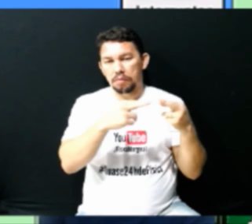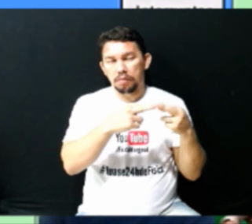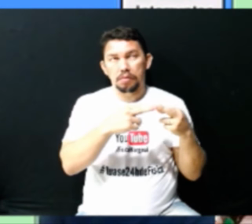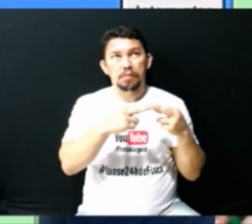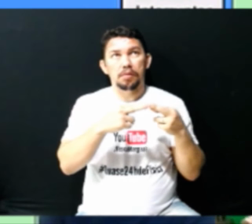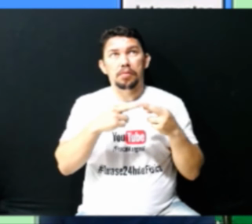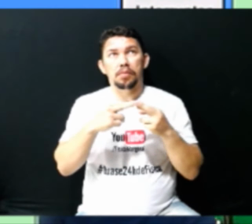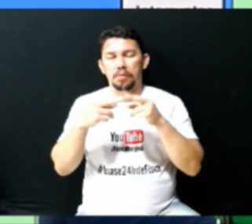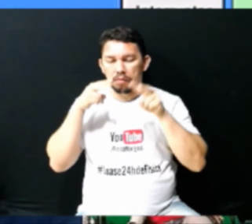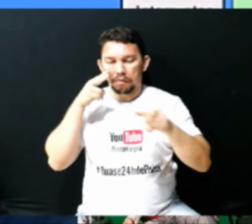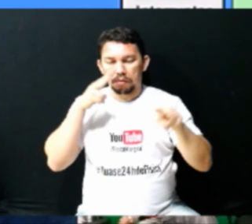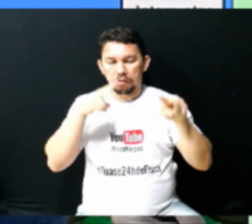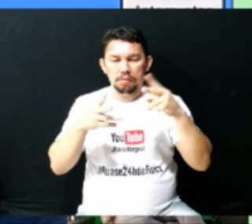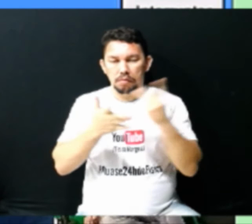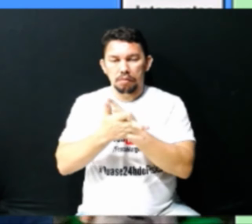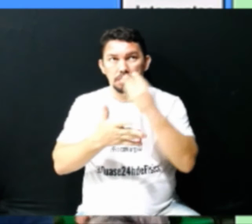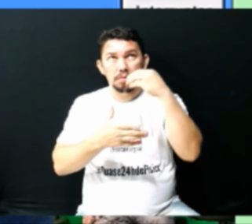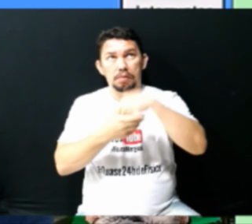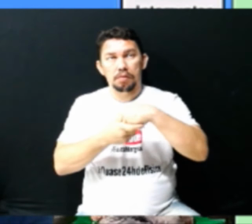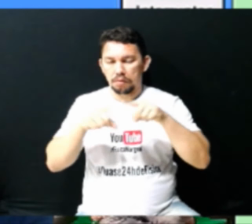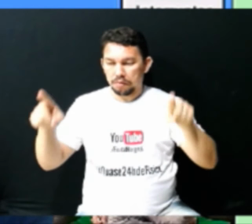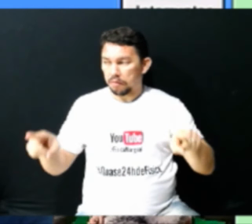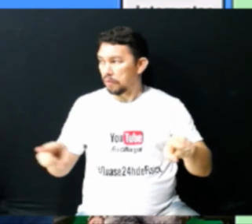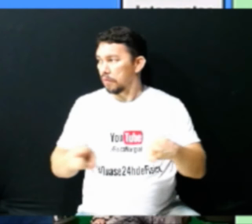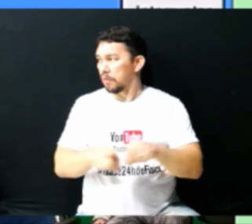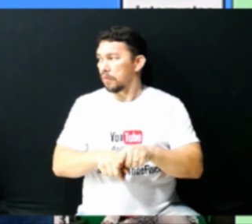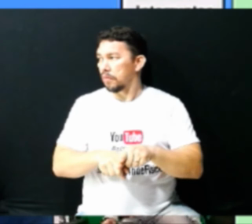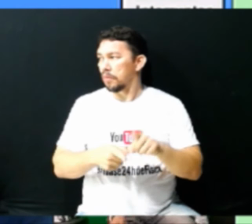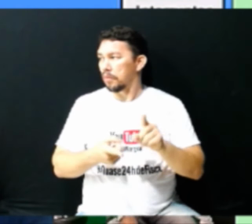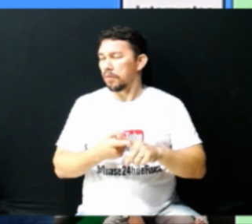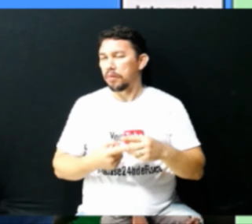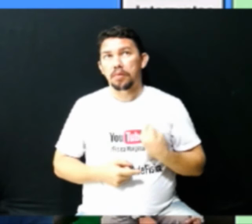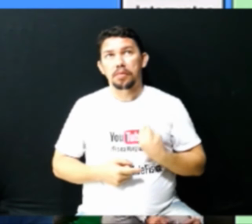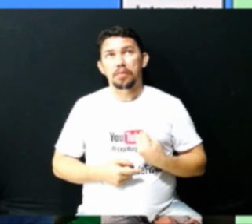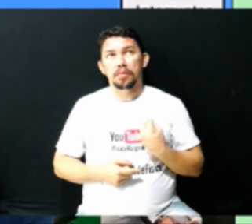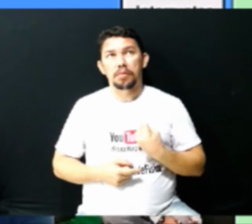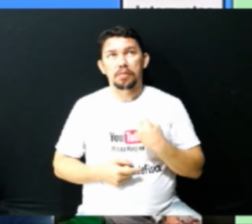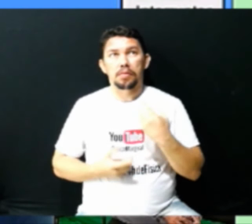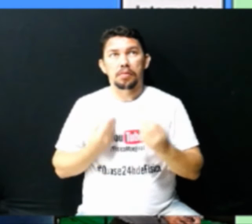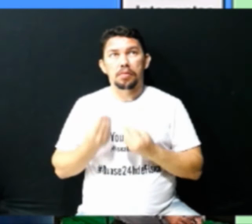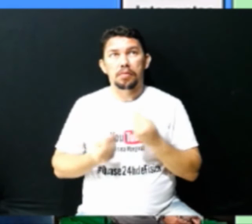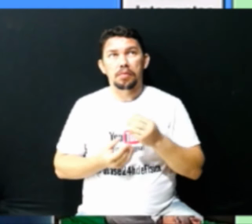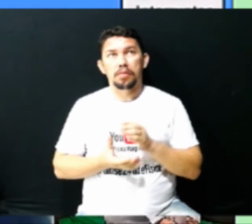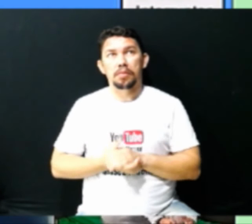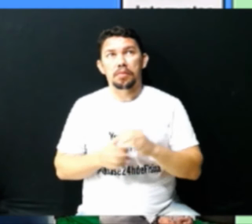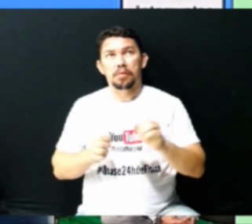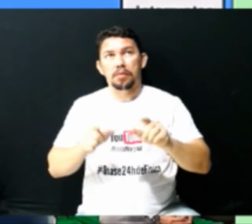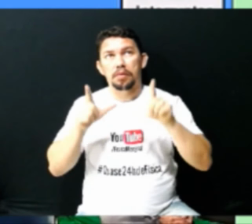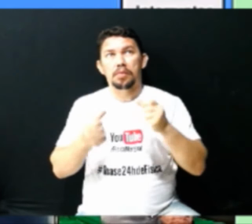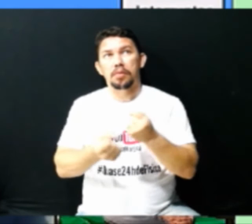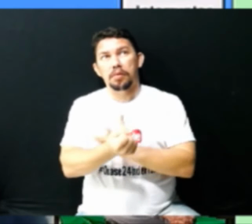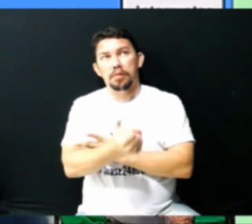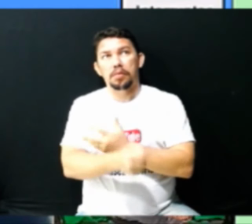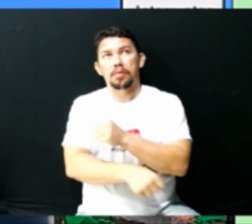que acontece com o circuito. O ruim de usar resistores é que você não vê acender, né? Acender é a emoção dos alunos quando estão